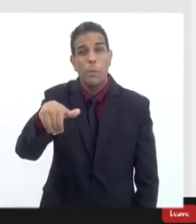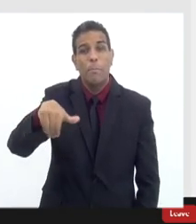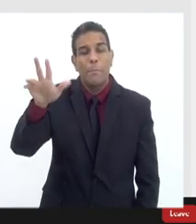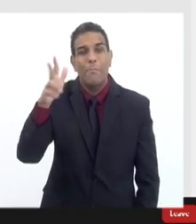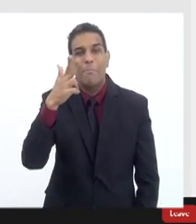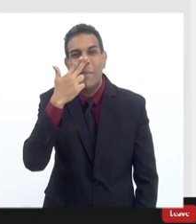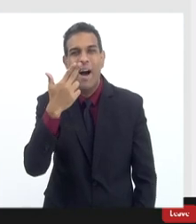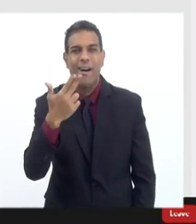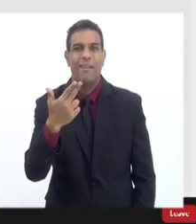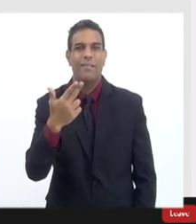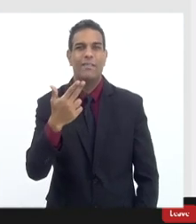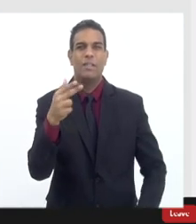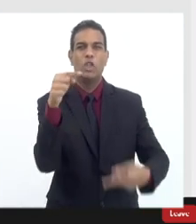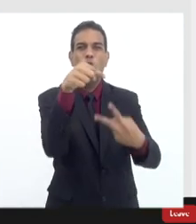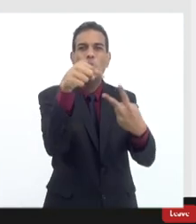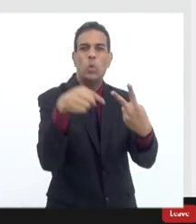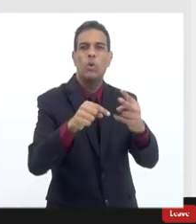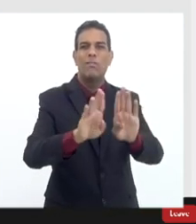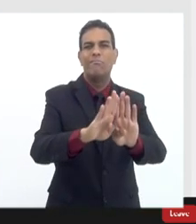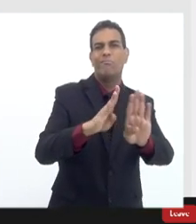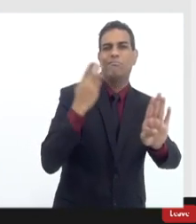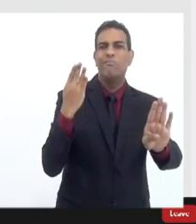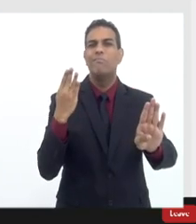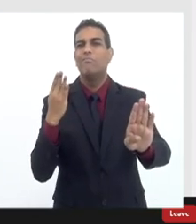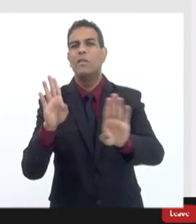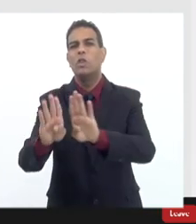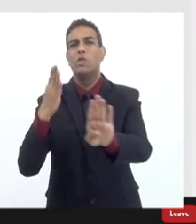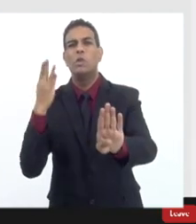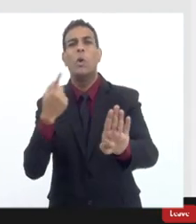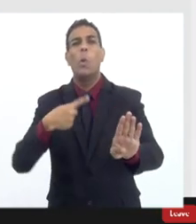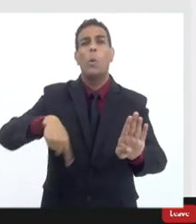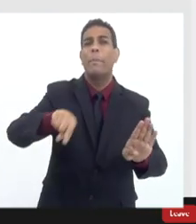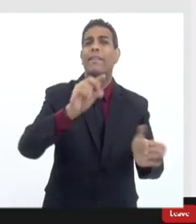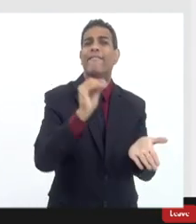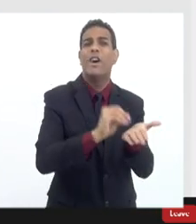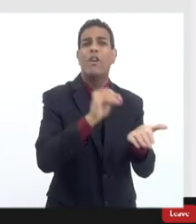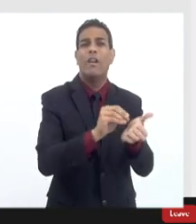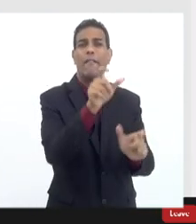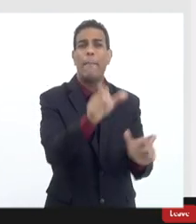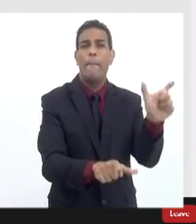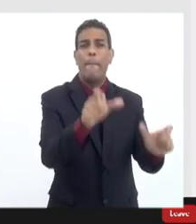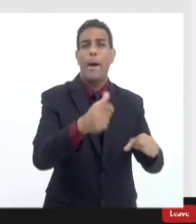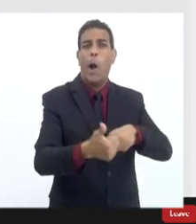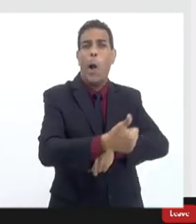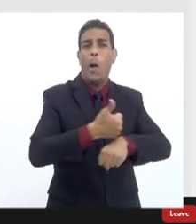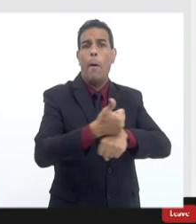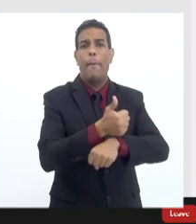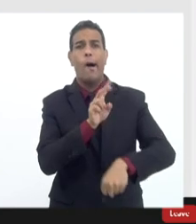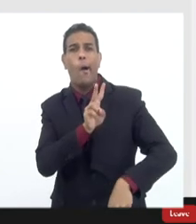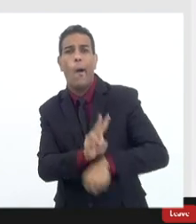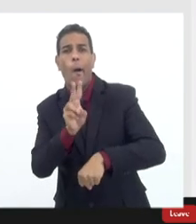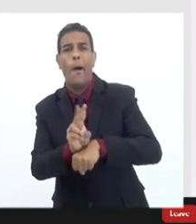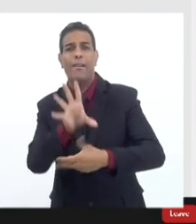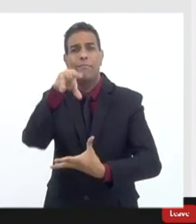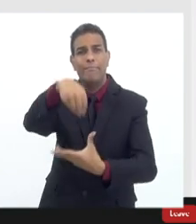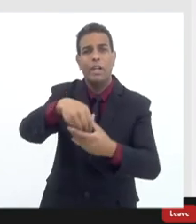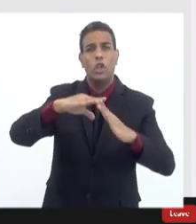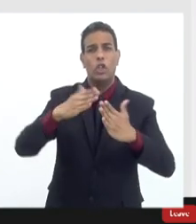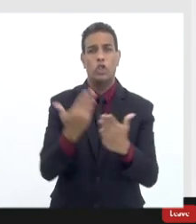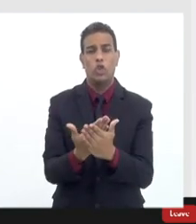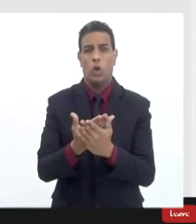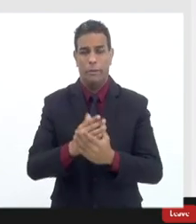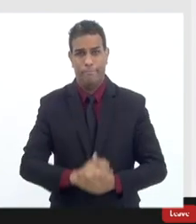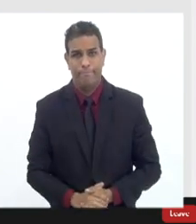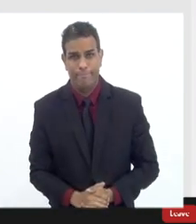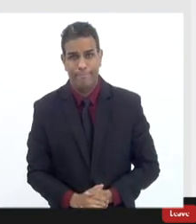mantinham as 2 entradas abertas por falta de pessoal. E isso impacta, né, de que uma